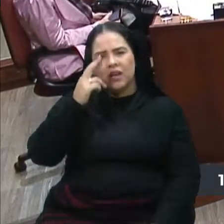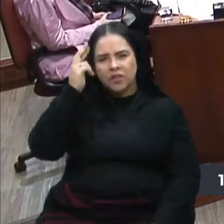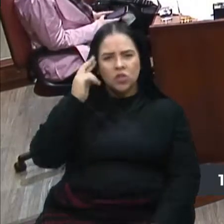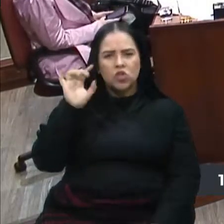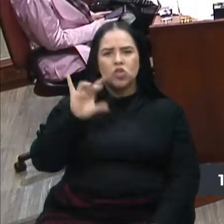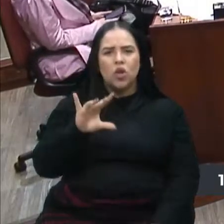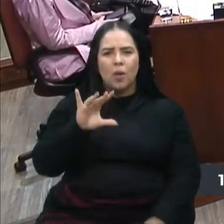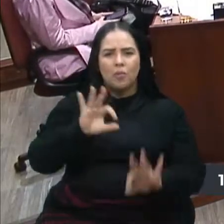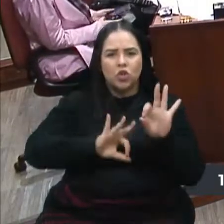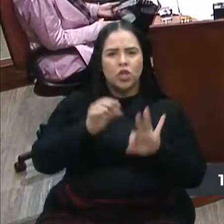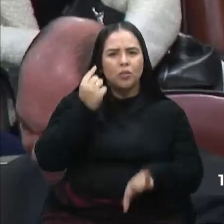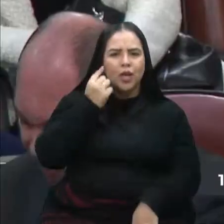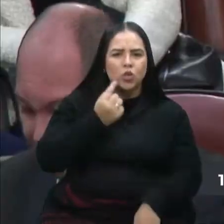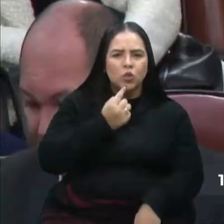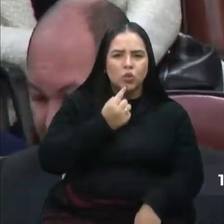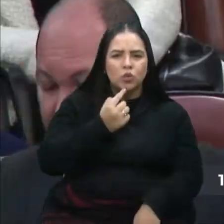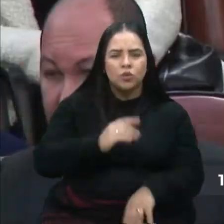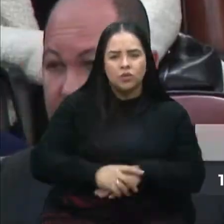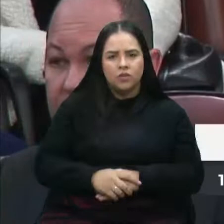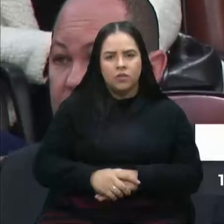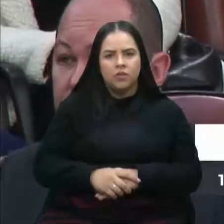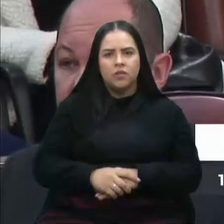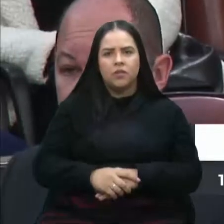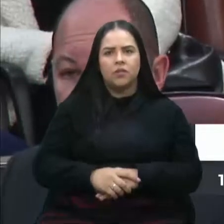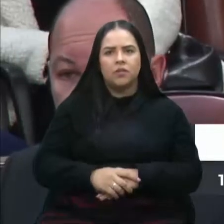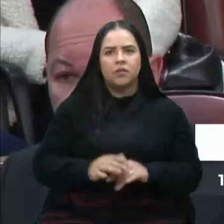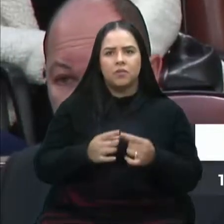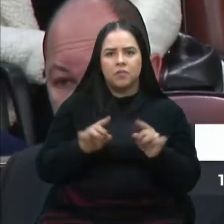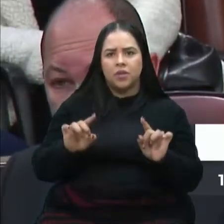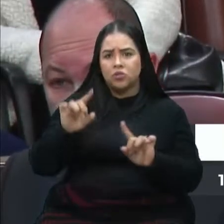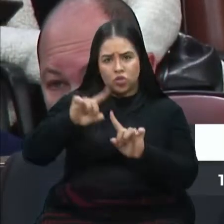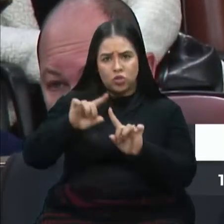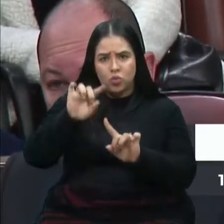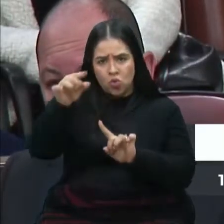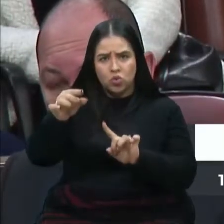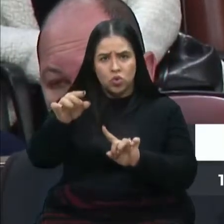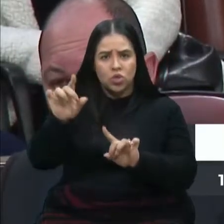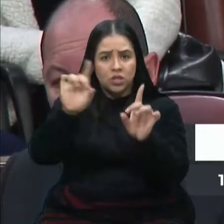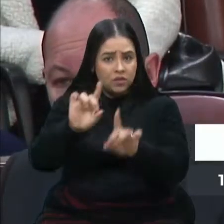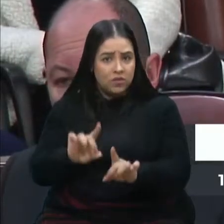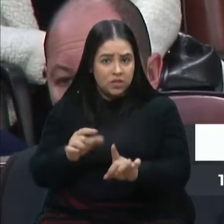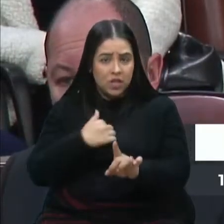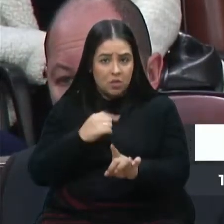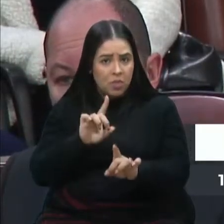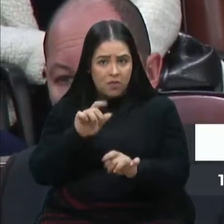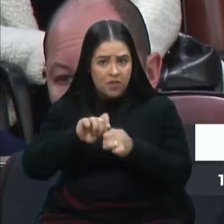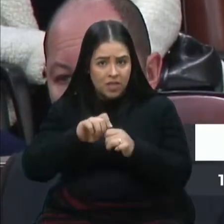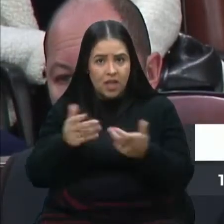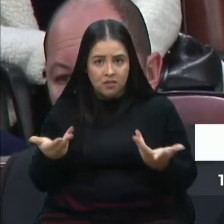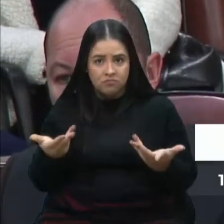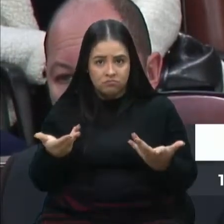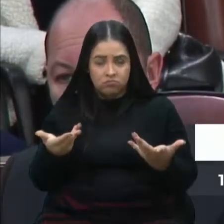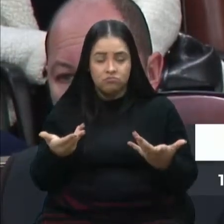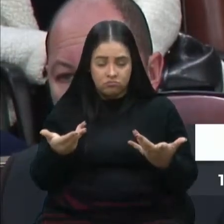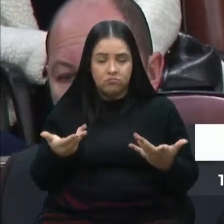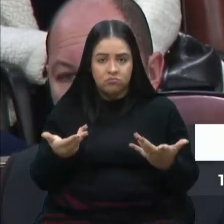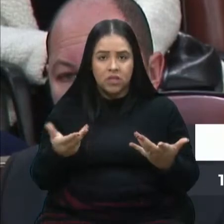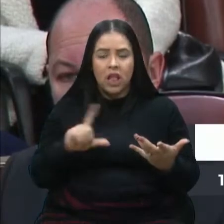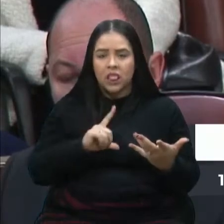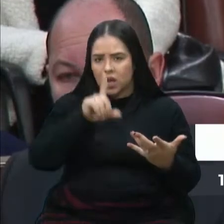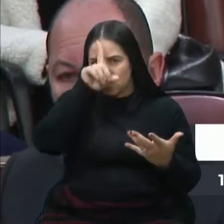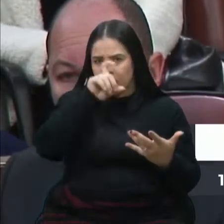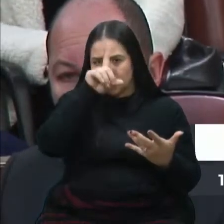projeto para os surdos e de uma seus desse outro tipo de deficiência me procurar eu não vou fazer daí um hospital